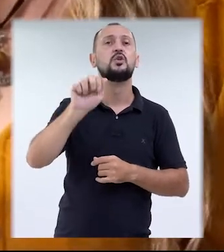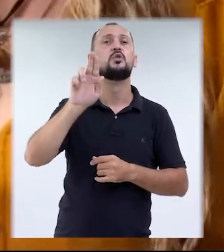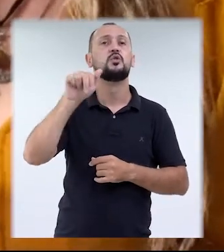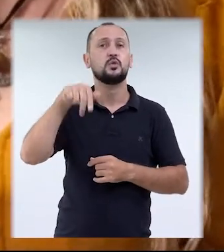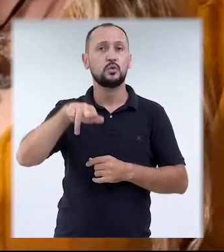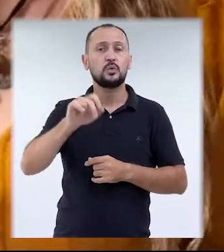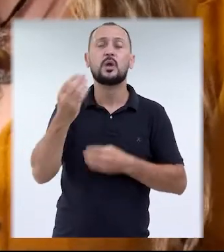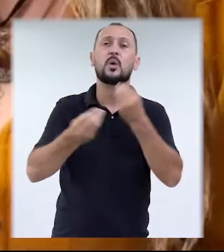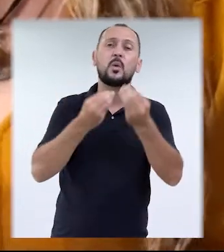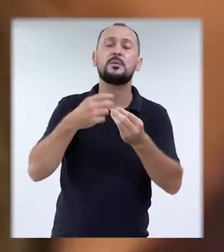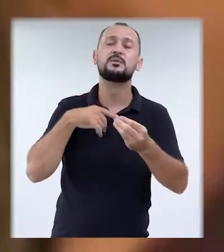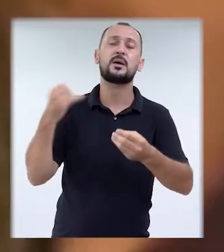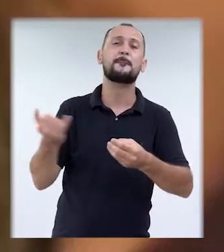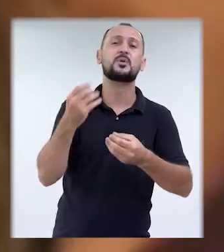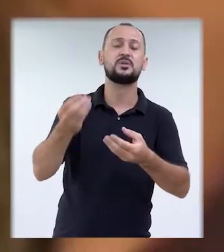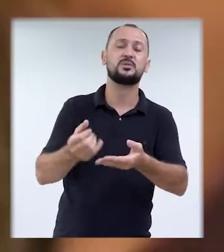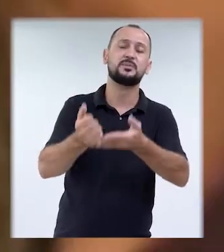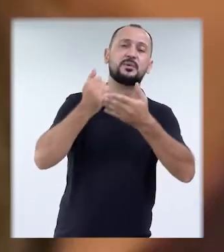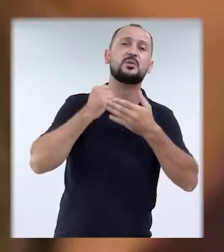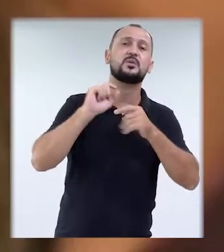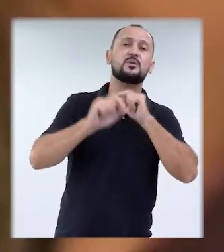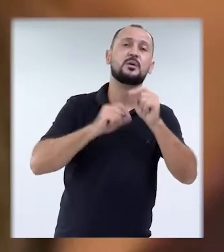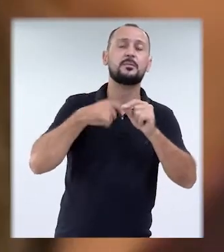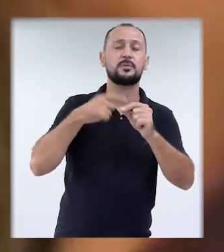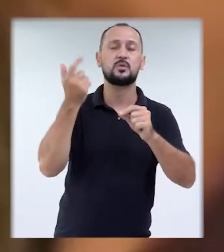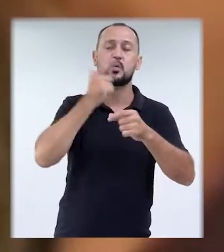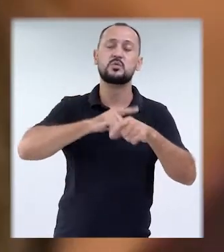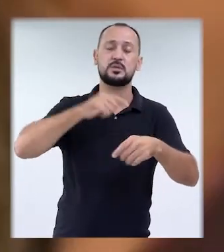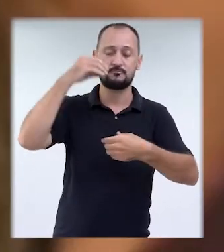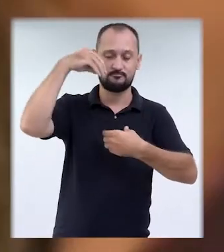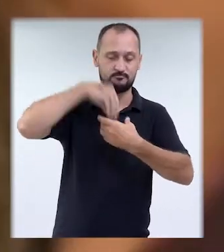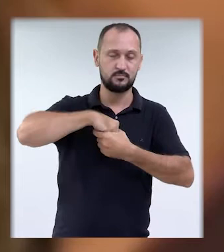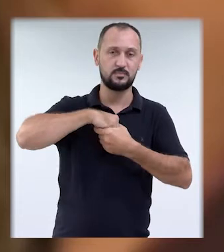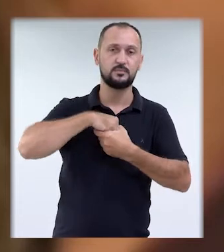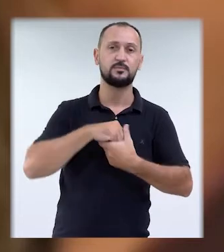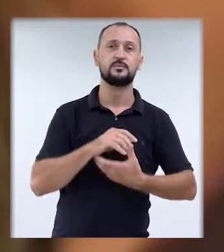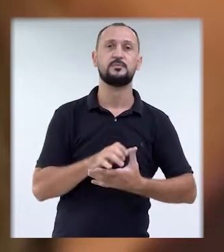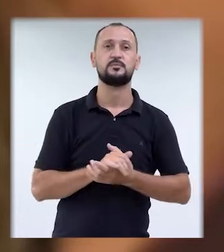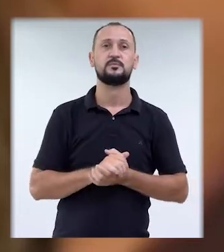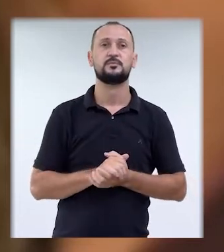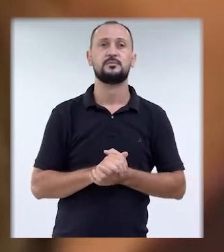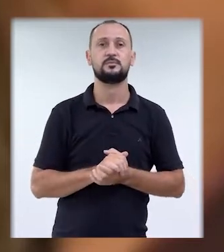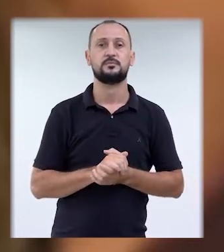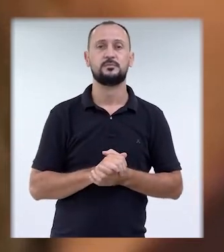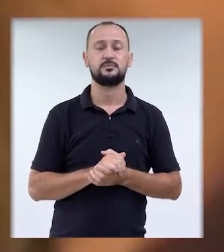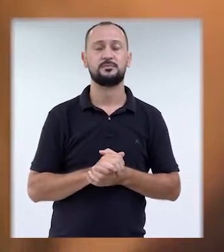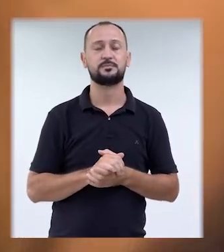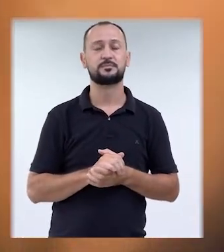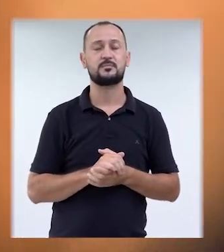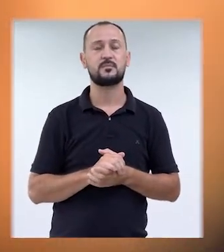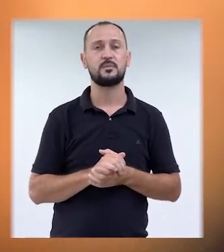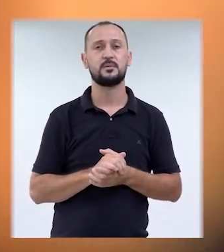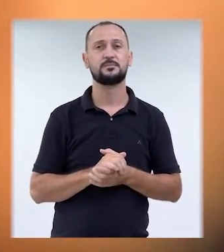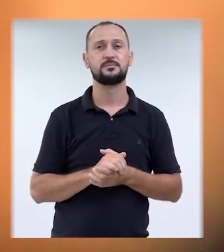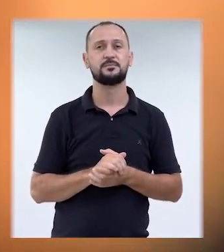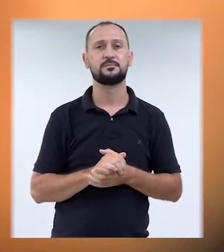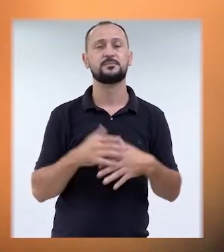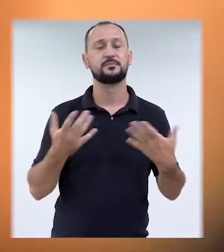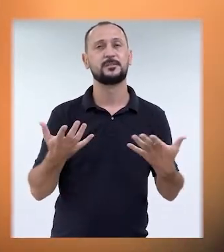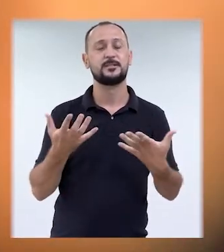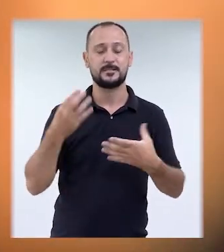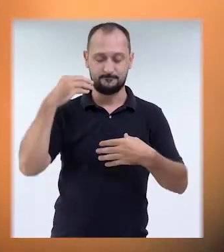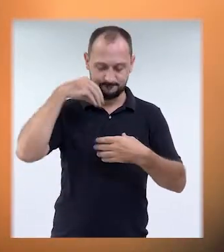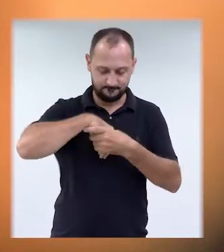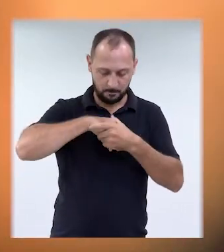importante para o nosso processo, para a gente fazer a nossa jornada interior. E